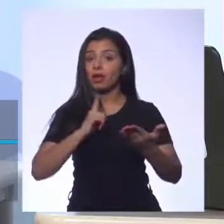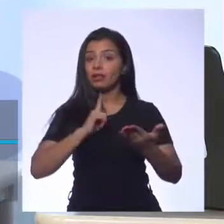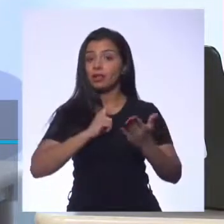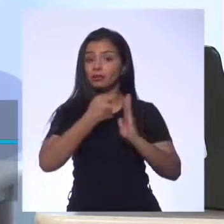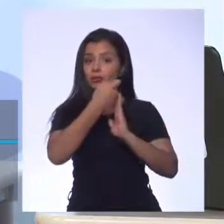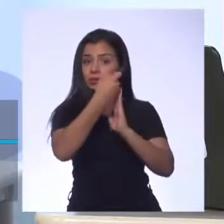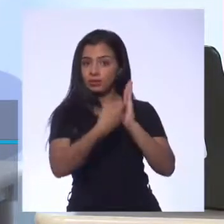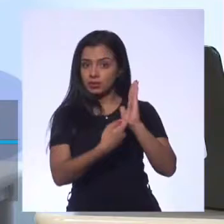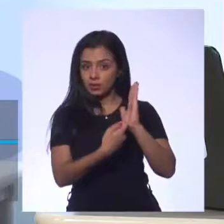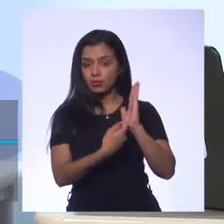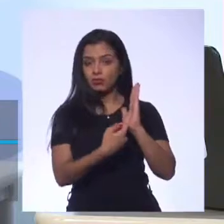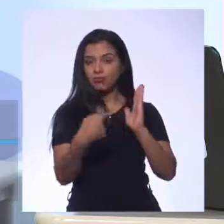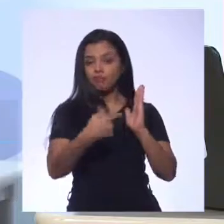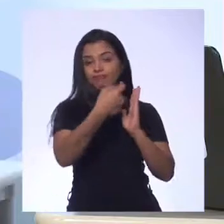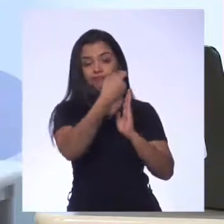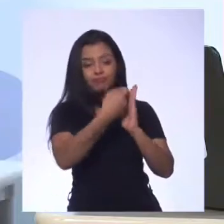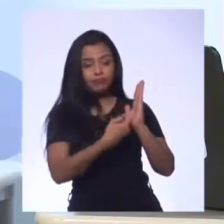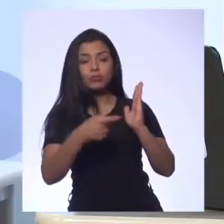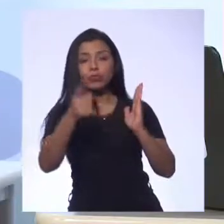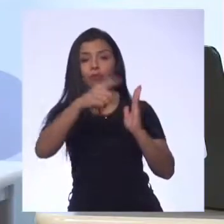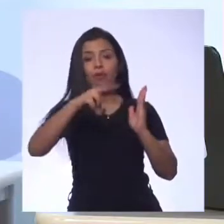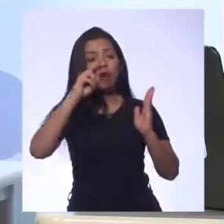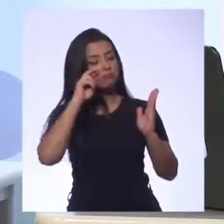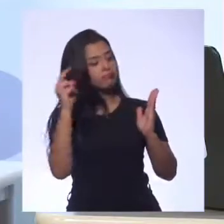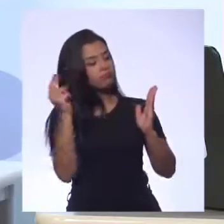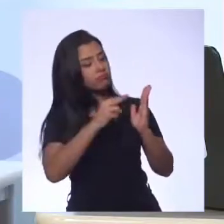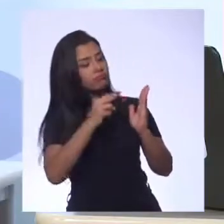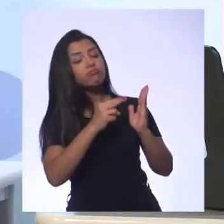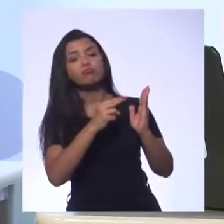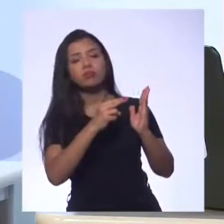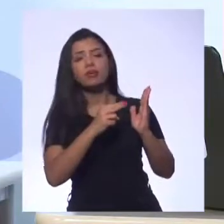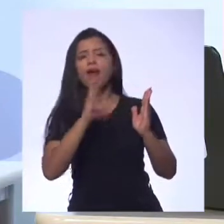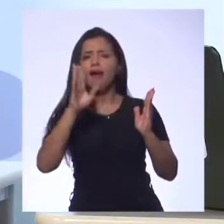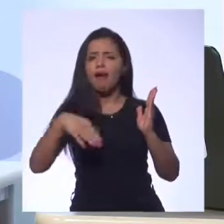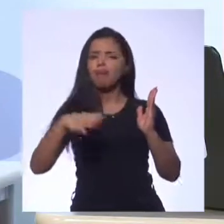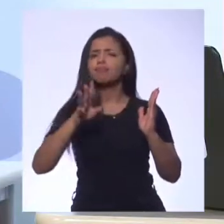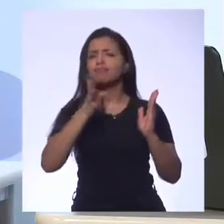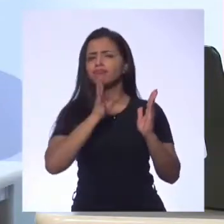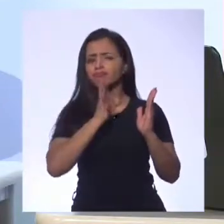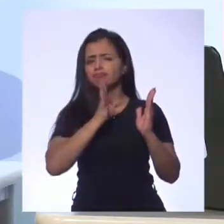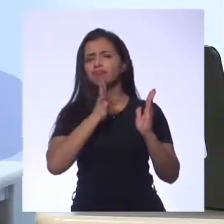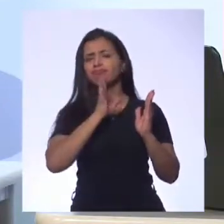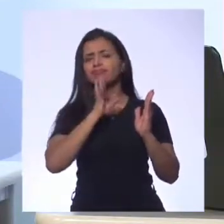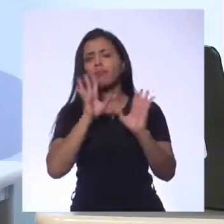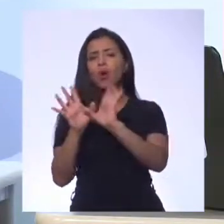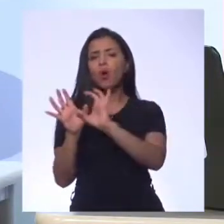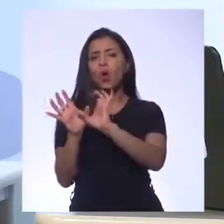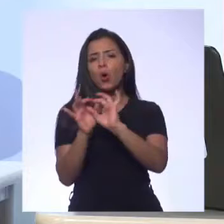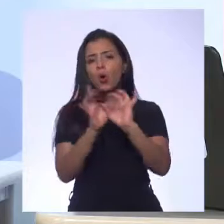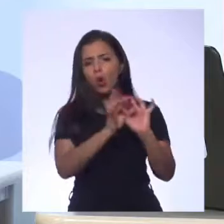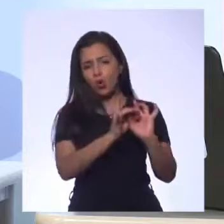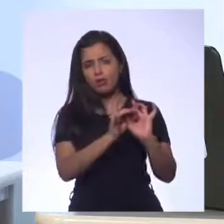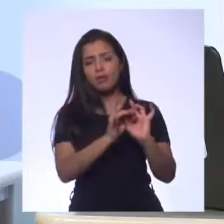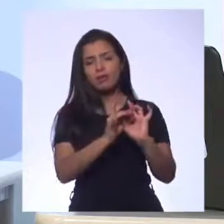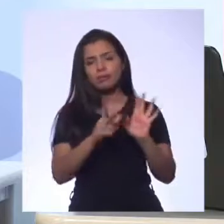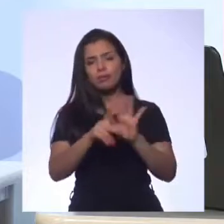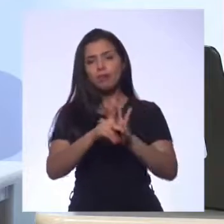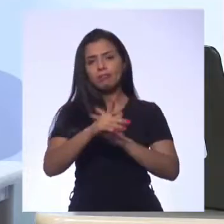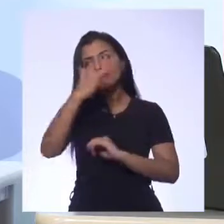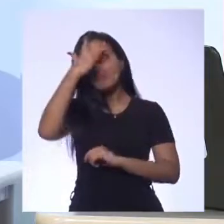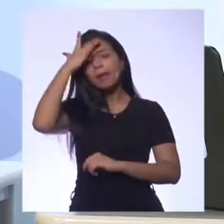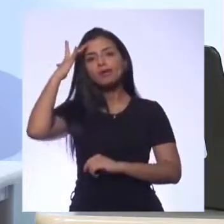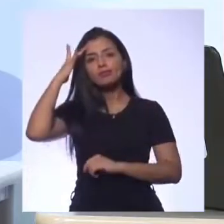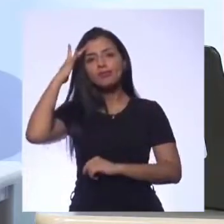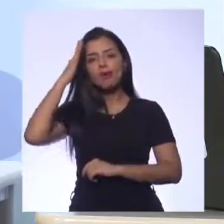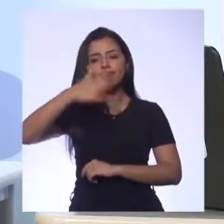Esse texto, vocês irão observar que ele é um texto bem conhecido. Dentro do contexto aí tem pessoas até, não vou falar assim,